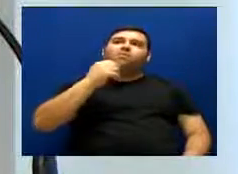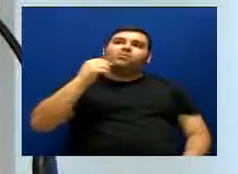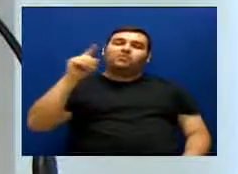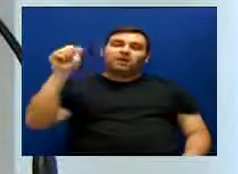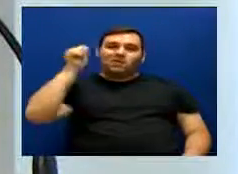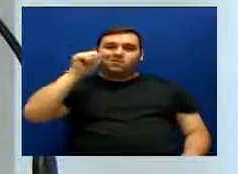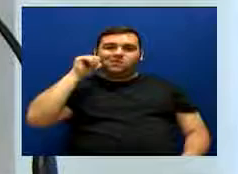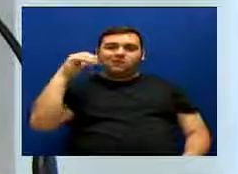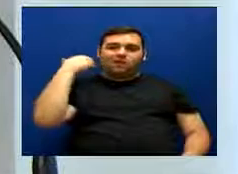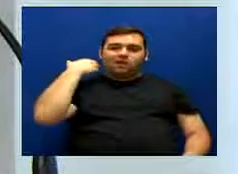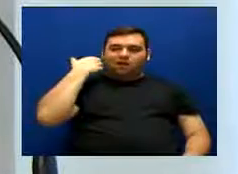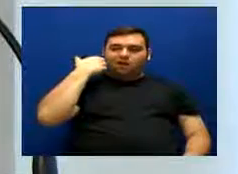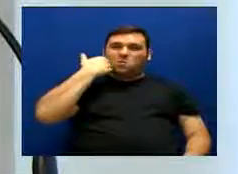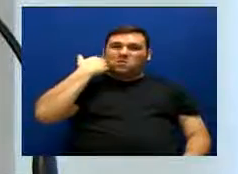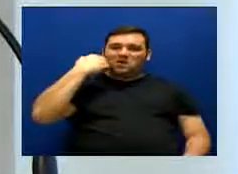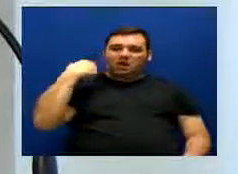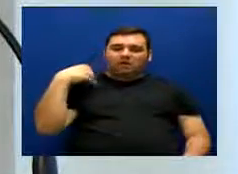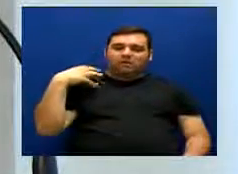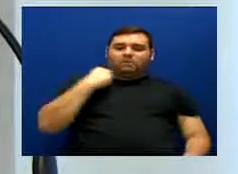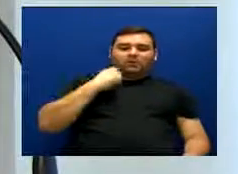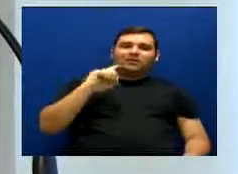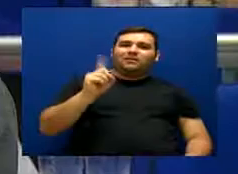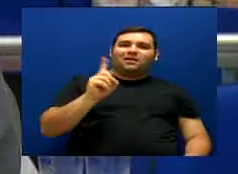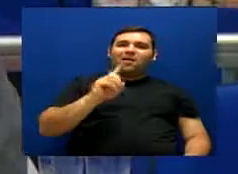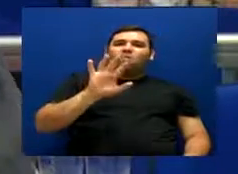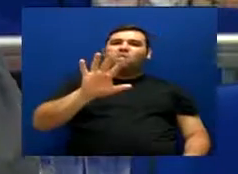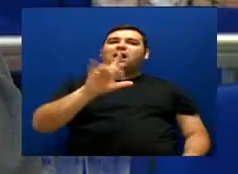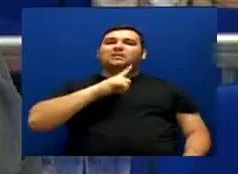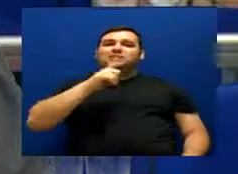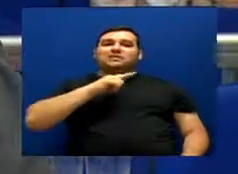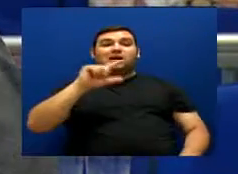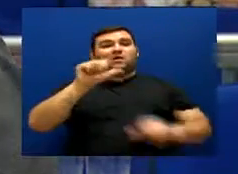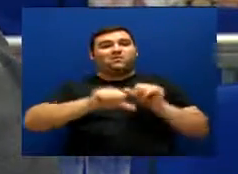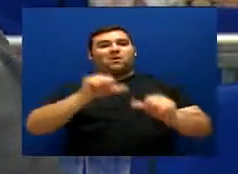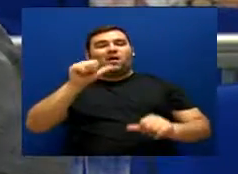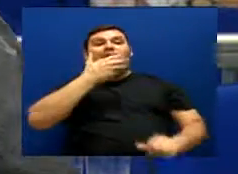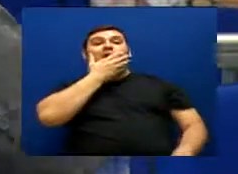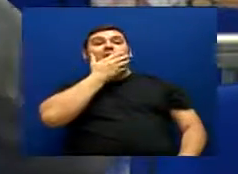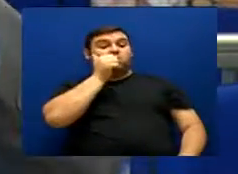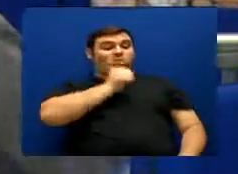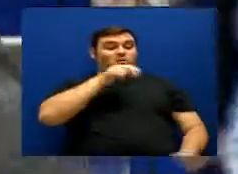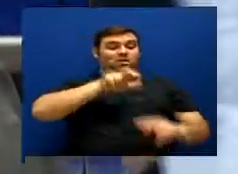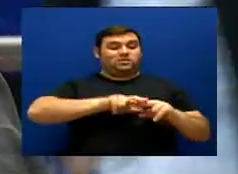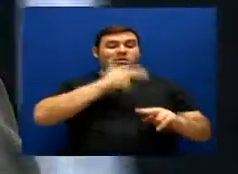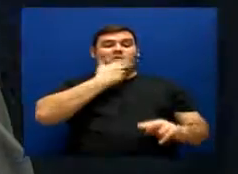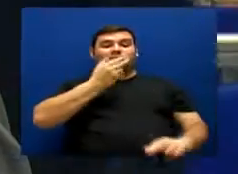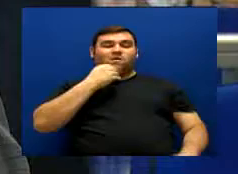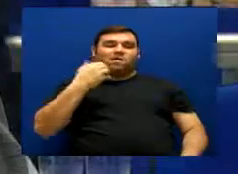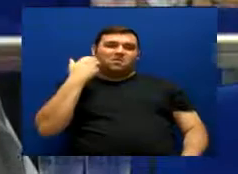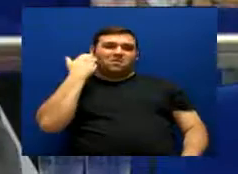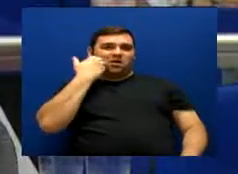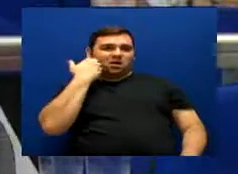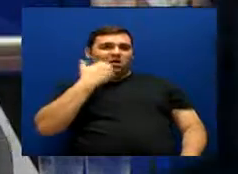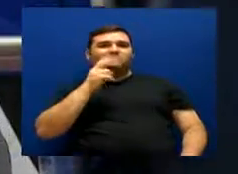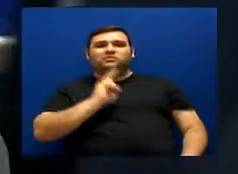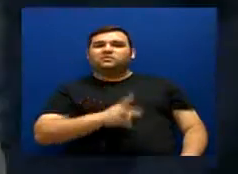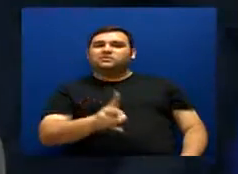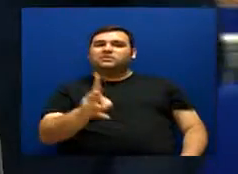O caso acontece com as mulheres. Pode então, até acontecer. Mas eu só sugeria para a senhora que nesses cartazes